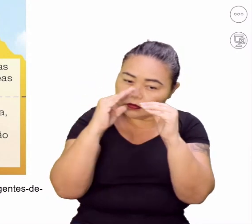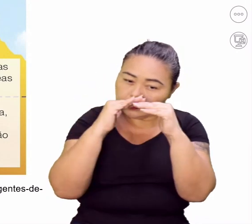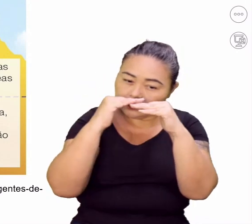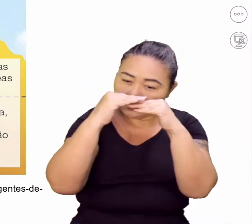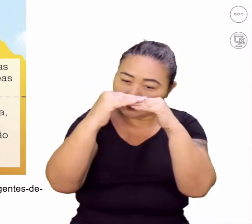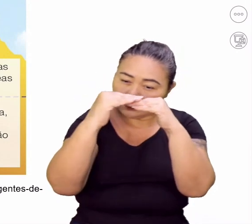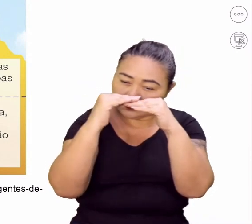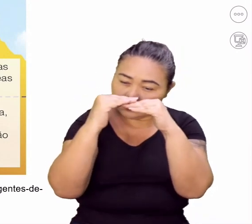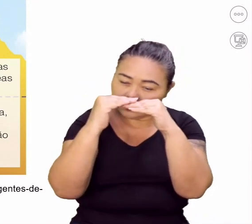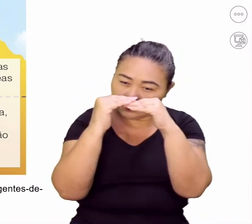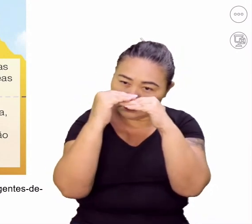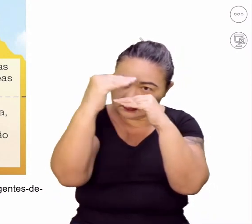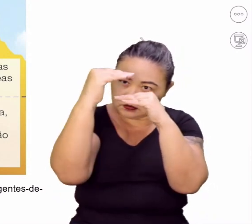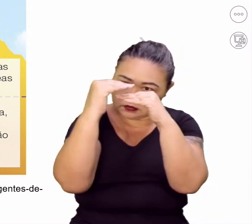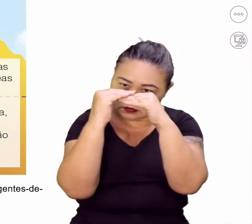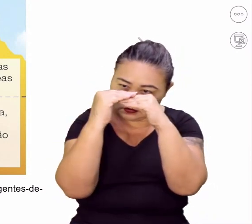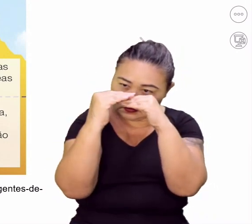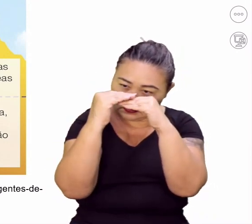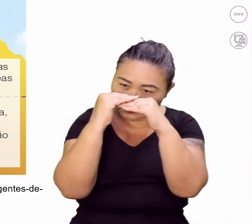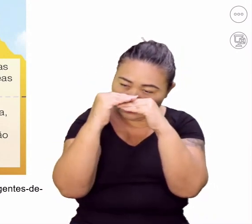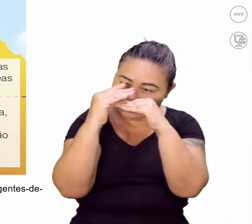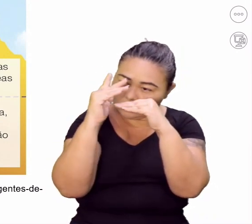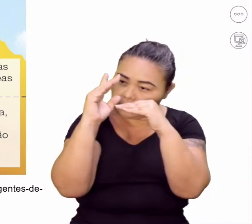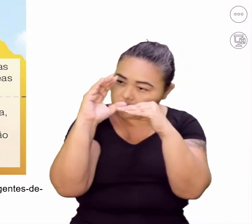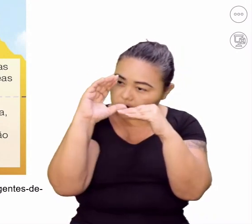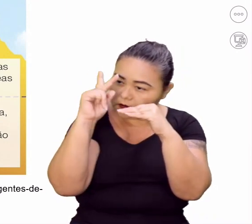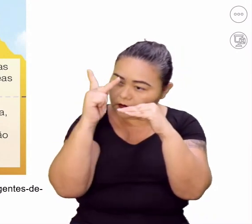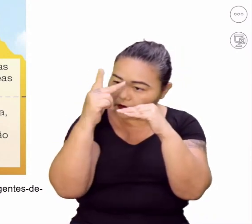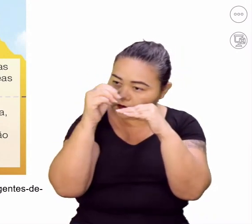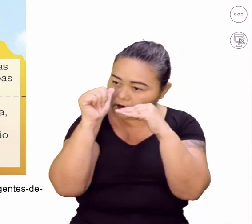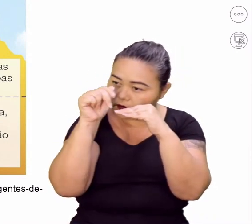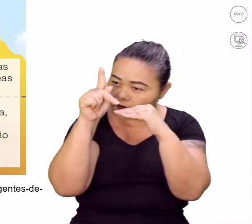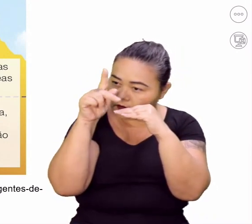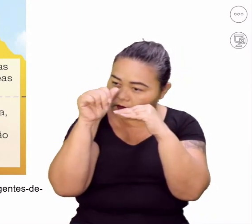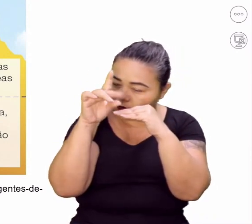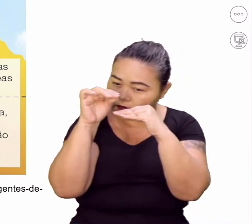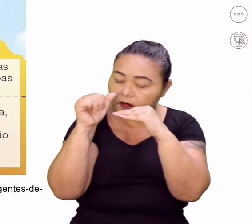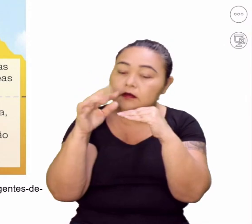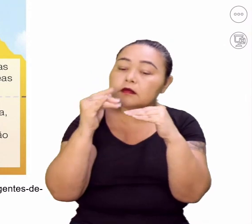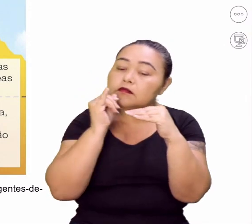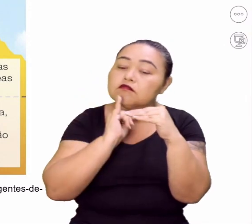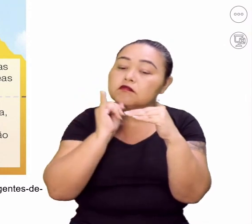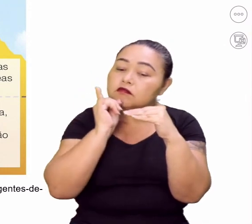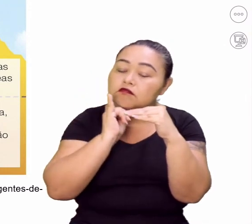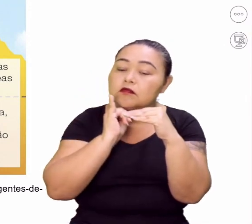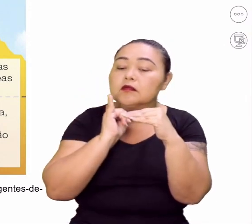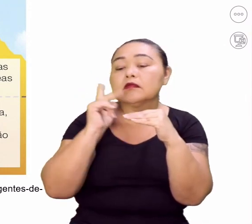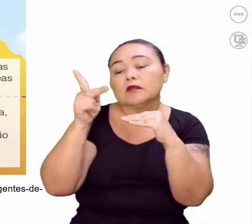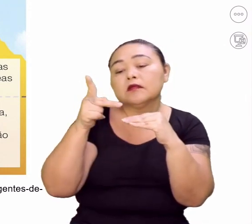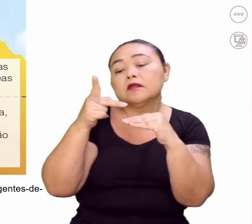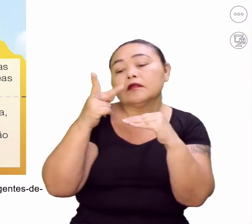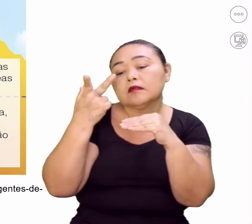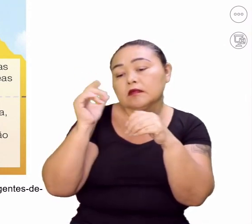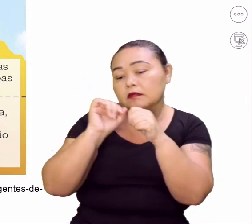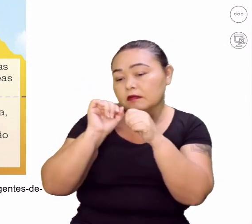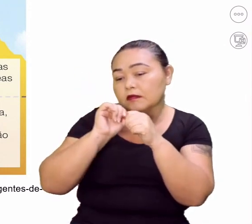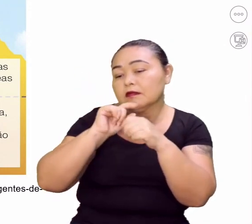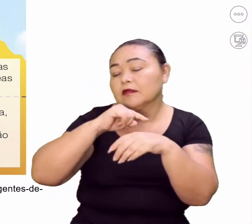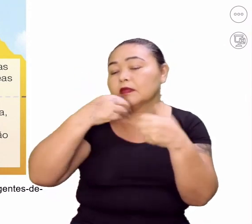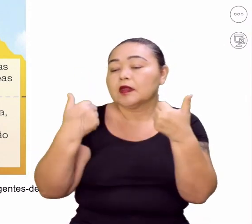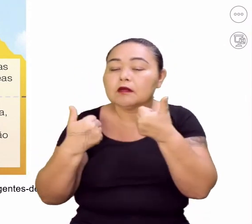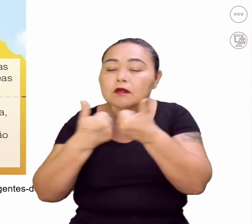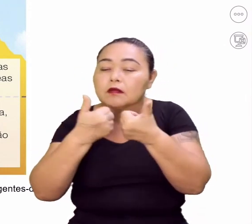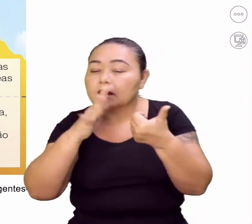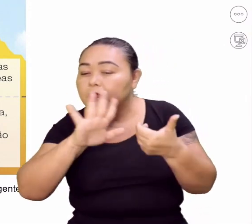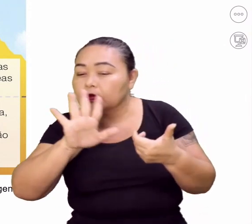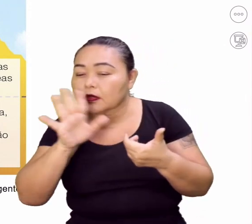plana na parte superior. Olha aí. E aí a gente tem o tradicional exemplo, né? É. Chapada dos Guimarães, quando a gente vai chegando ali